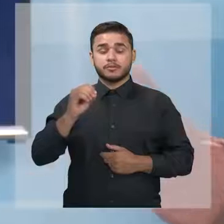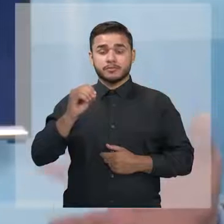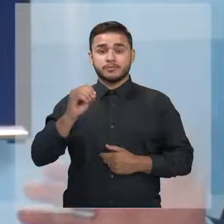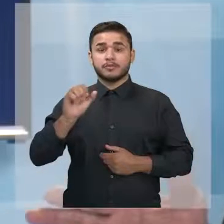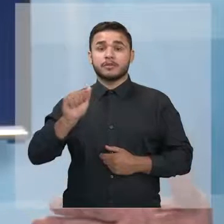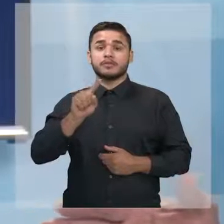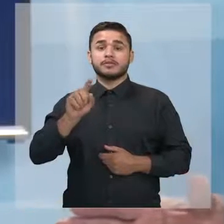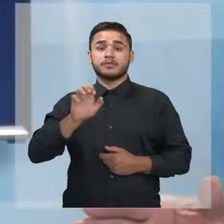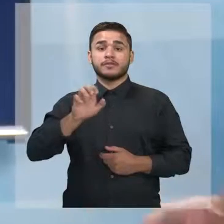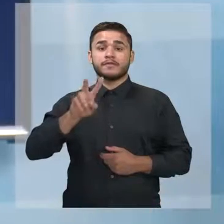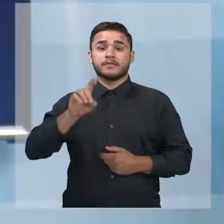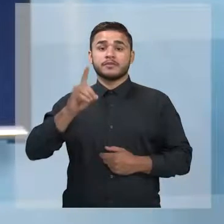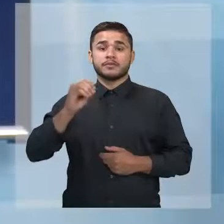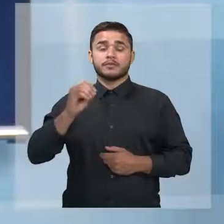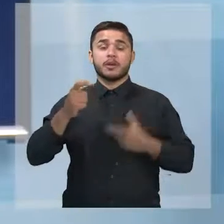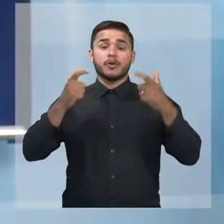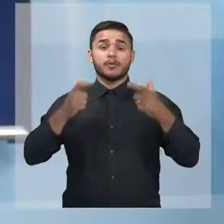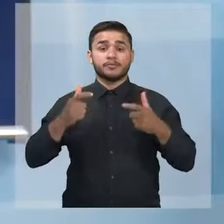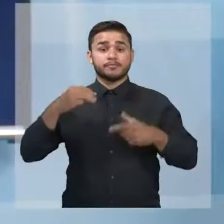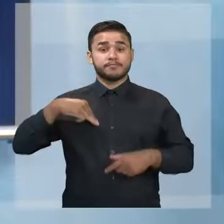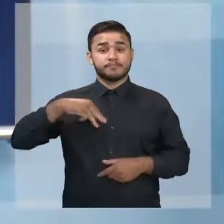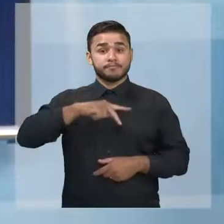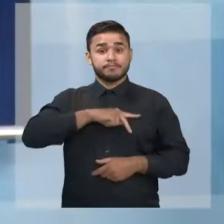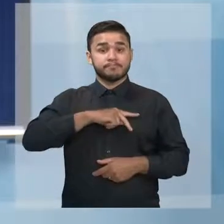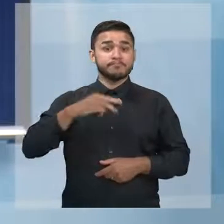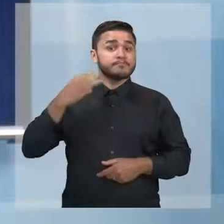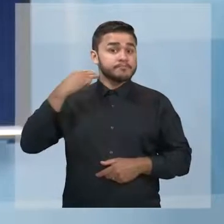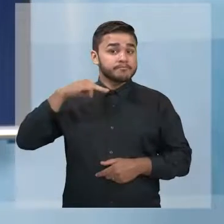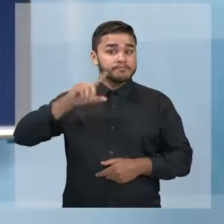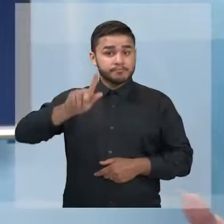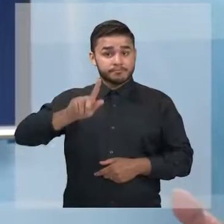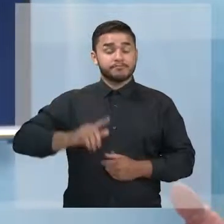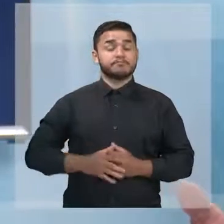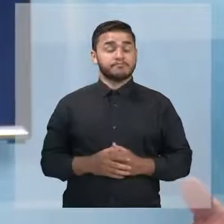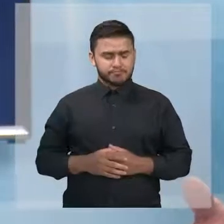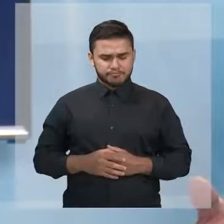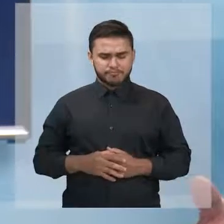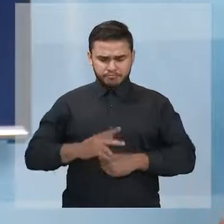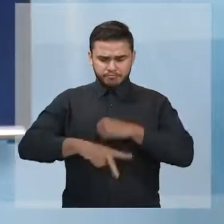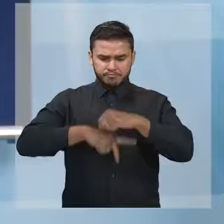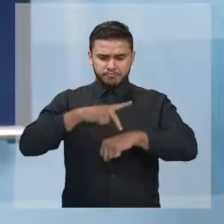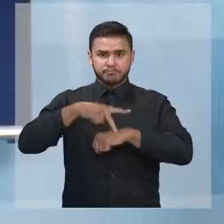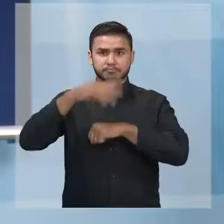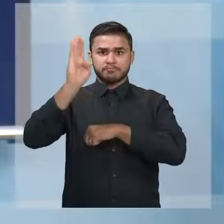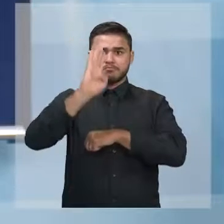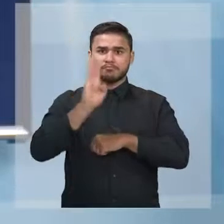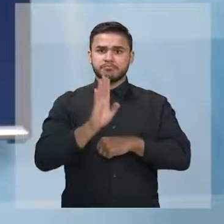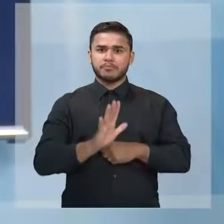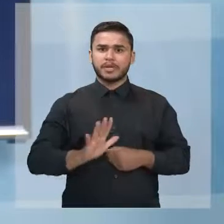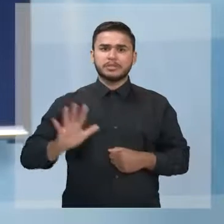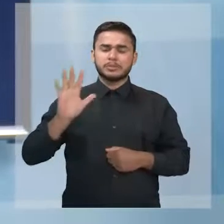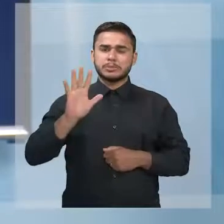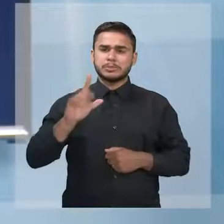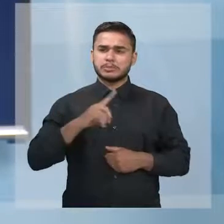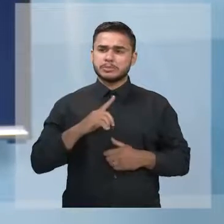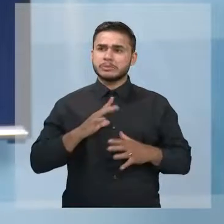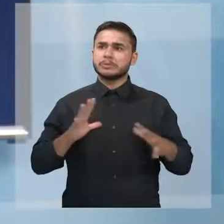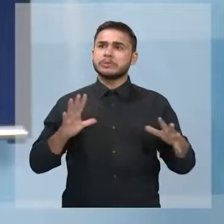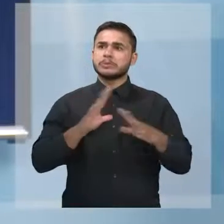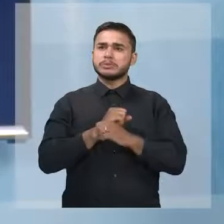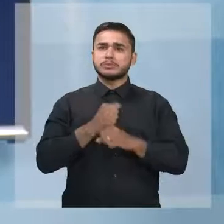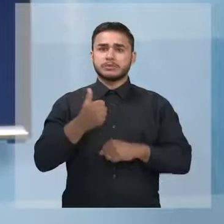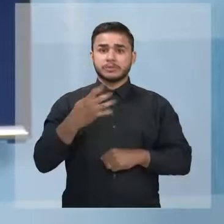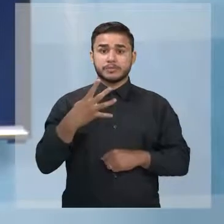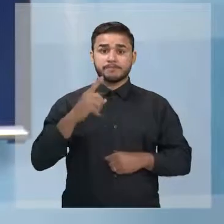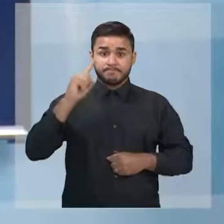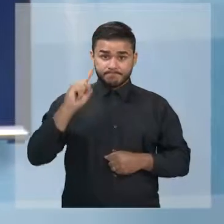do Ministério Público de Minas Gerais. Um país que ostenta 14 milhões de desempregados,